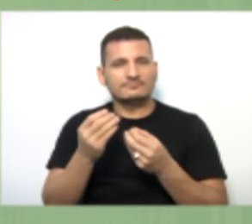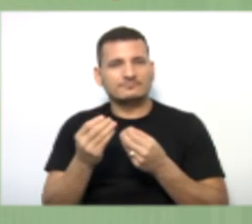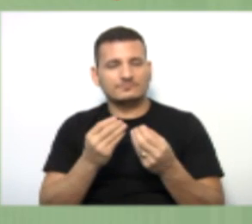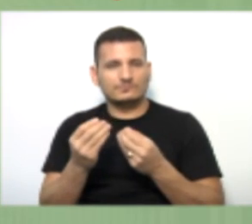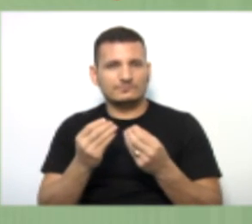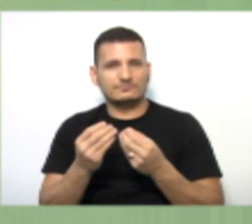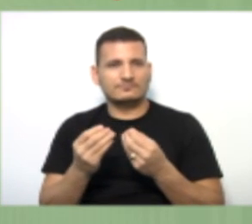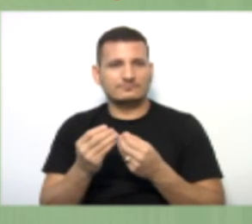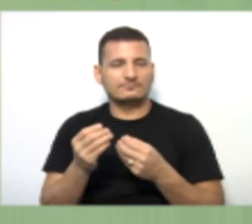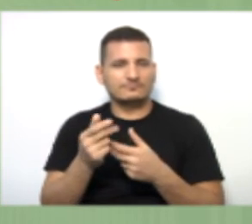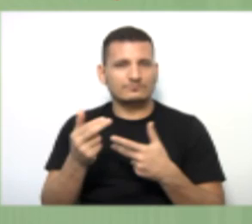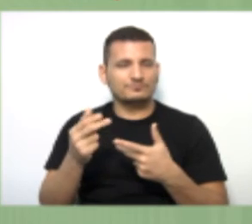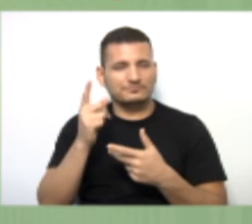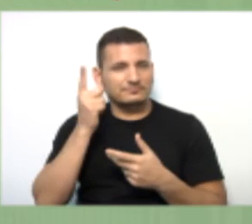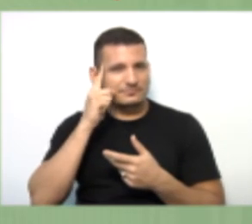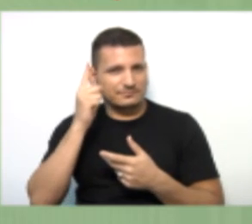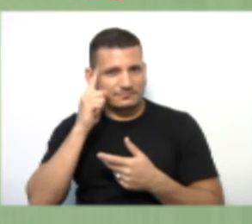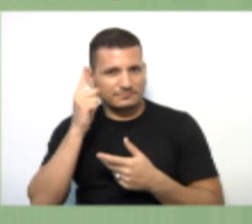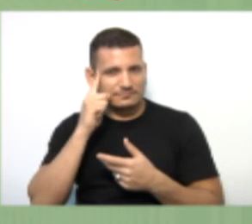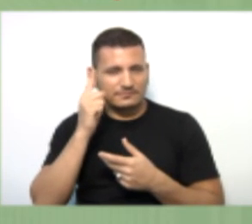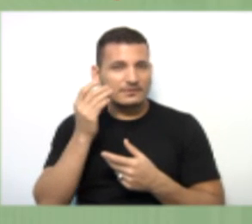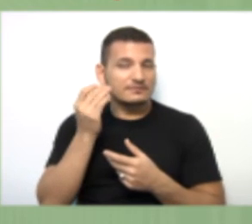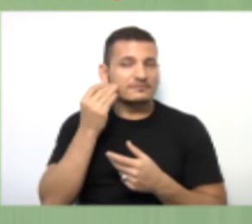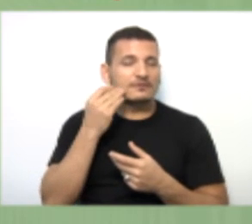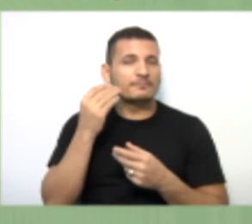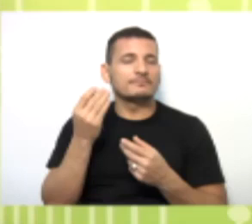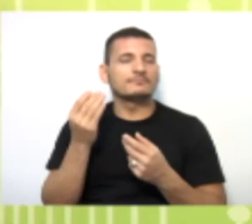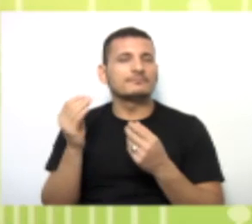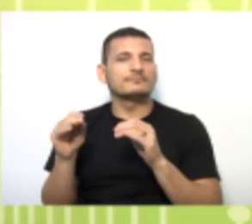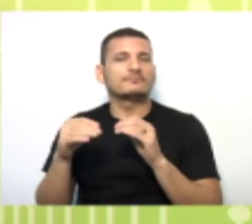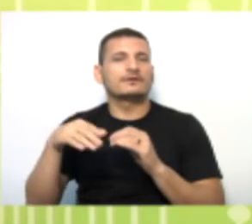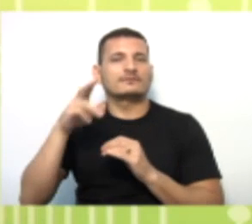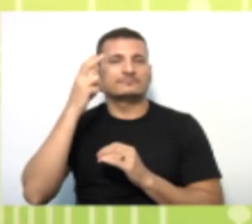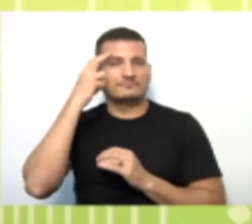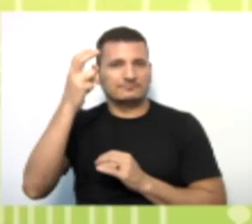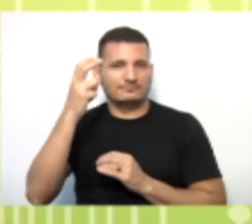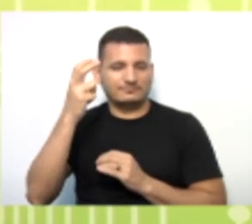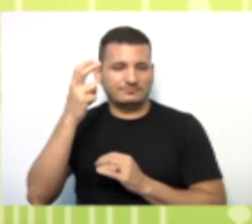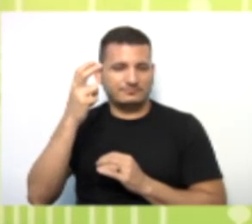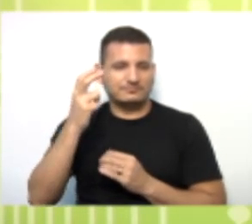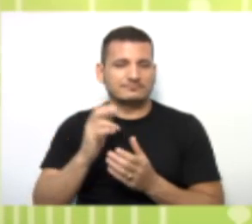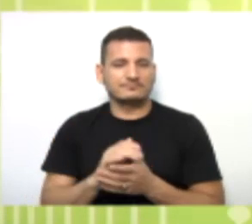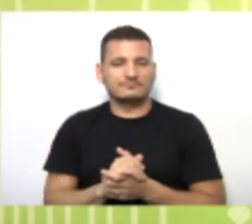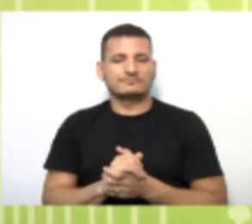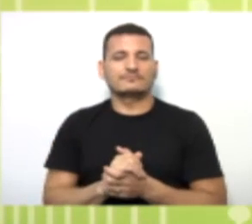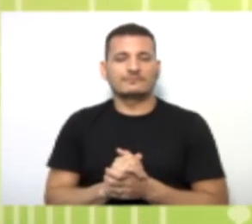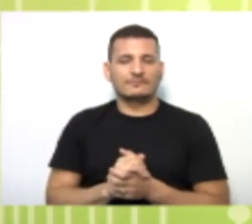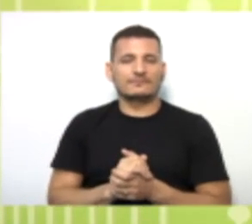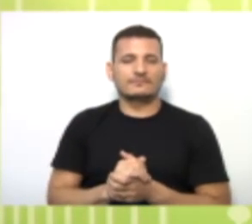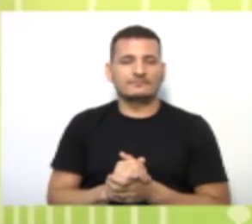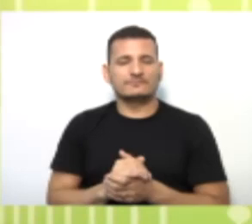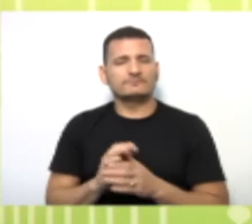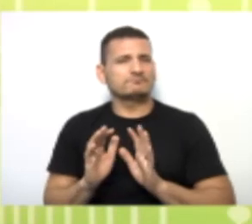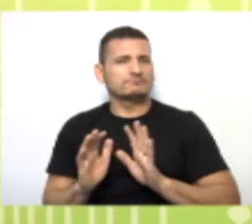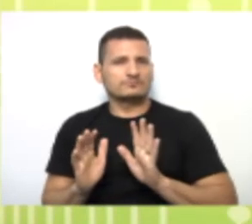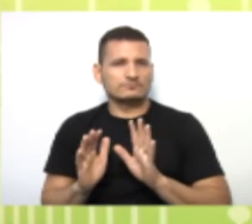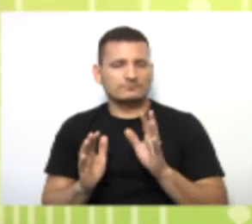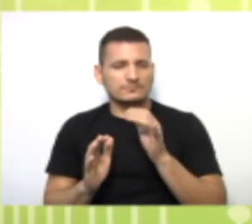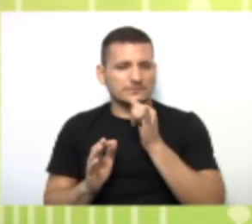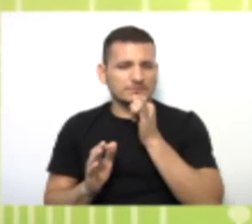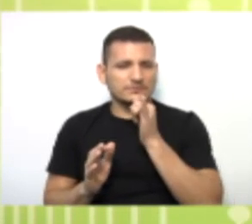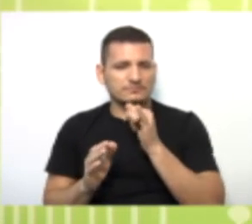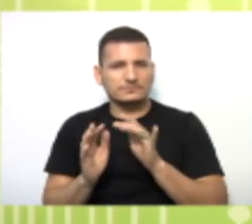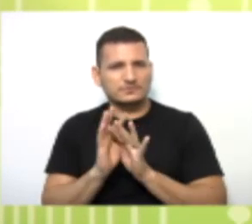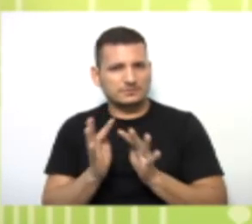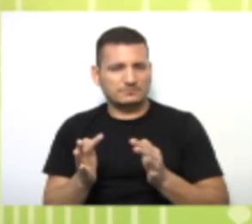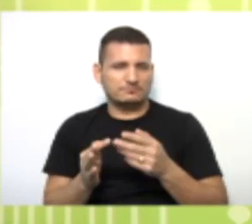funcionam no nosso dia a dia e tentar automatizar elas. Olha aqui para mim agora de verdade. Eu peguei um exemplo simples, que você deve